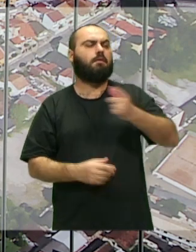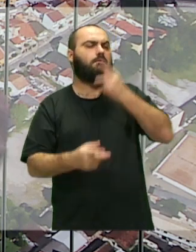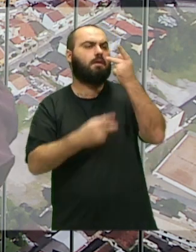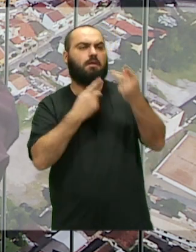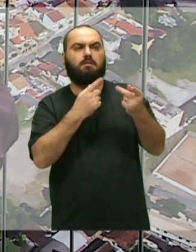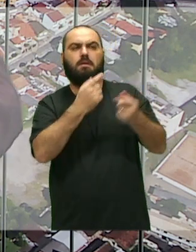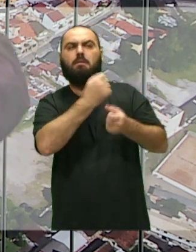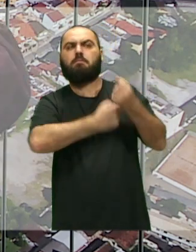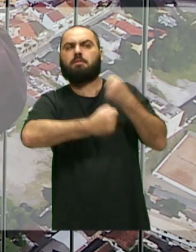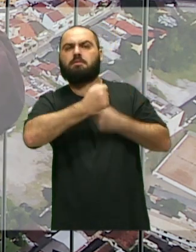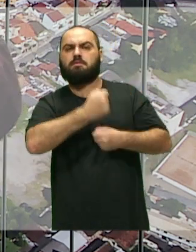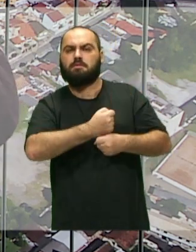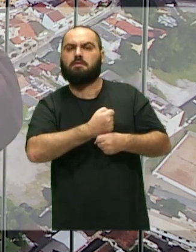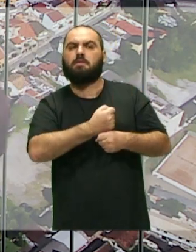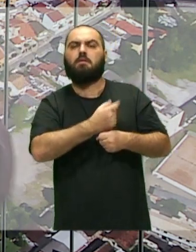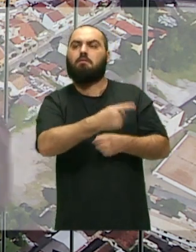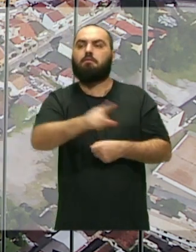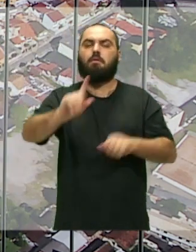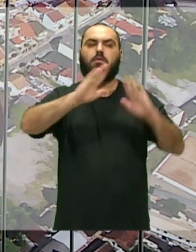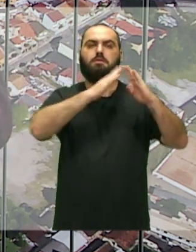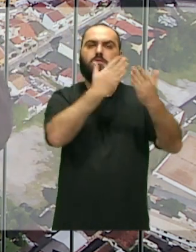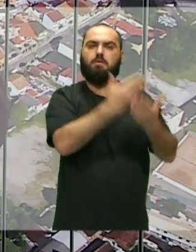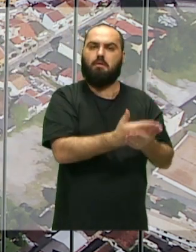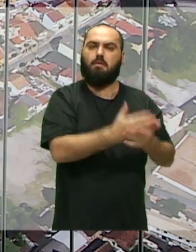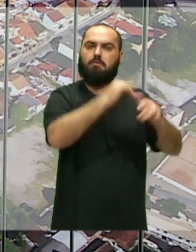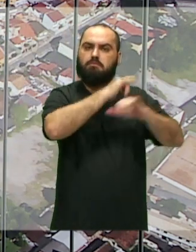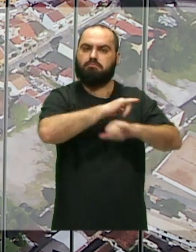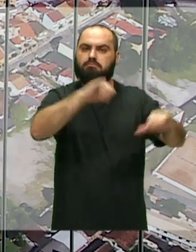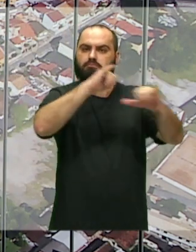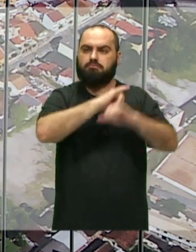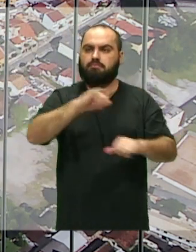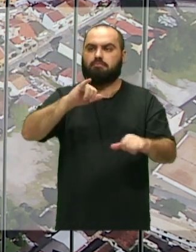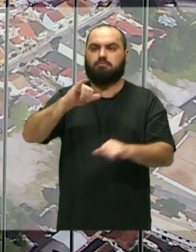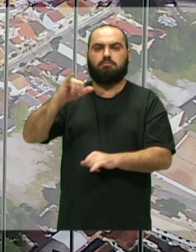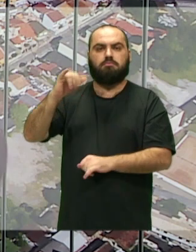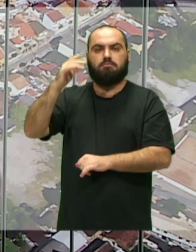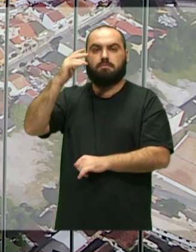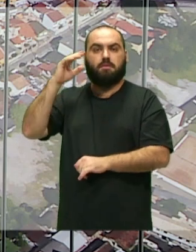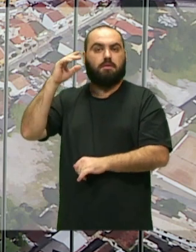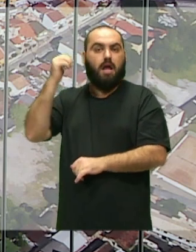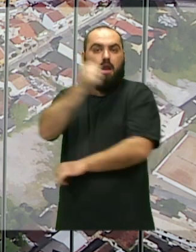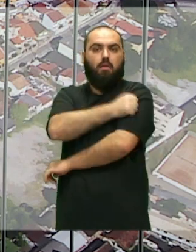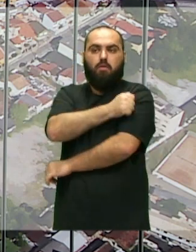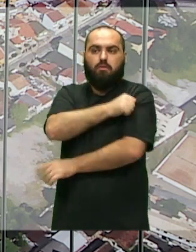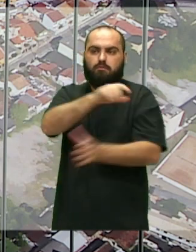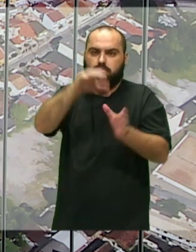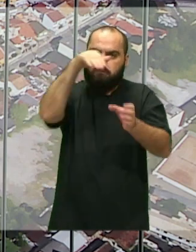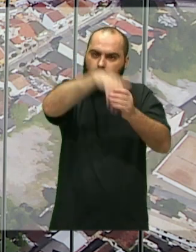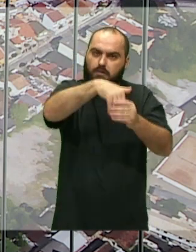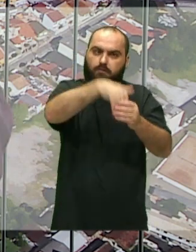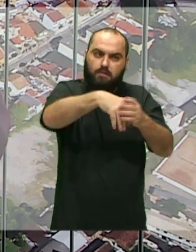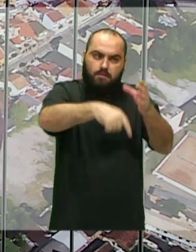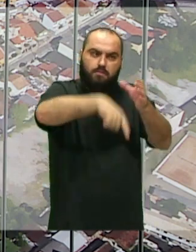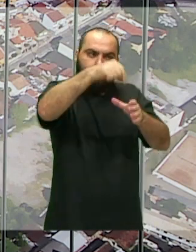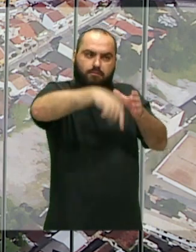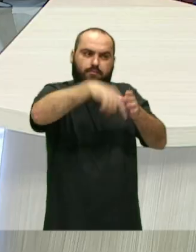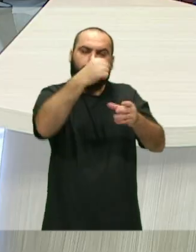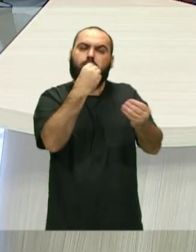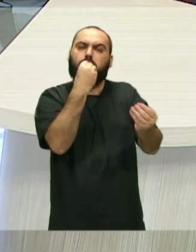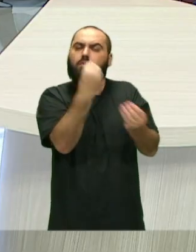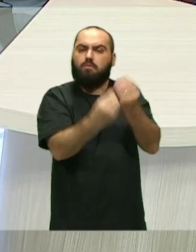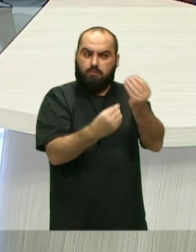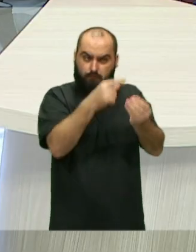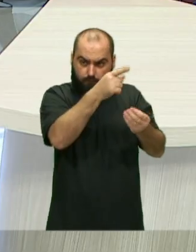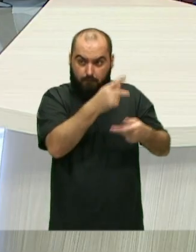que foi campanha nas escolas a votação dos Estudantes escolhendo representante das unidades de ensino como que foi esse trâmite